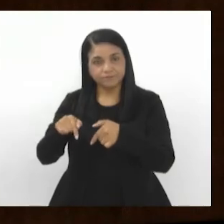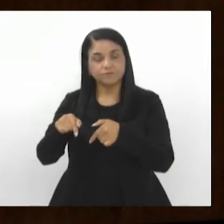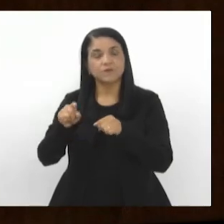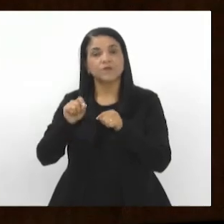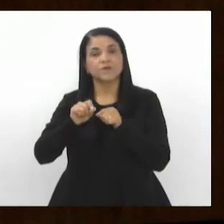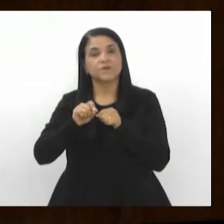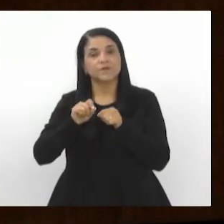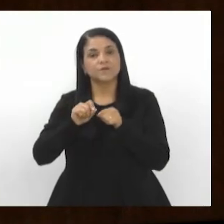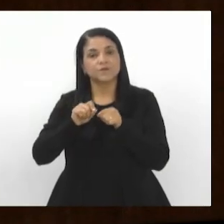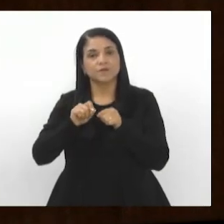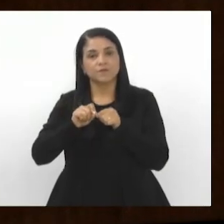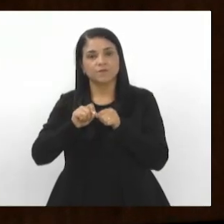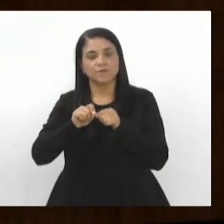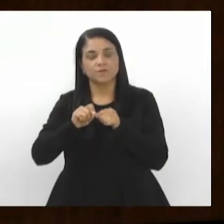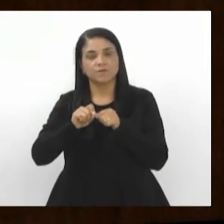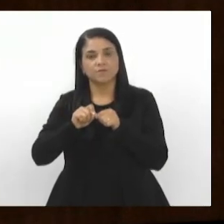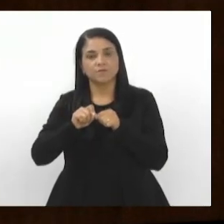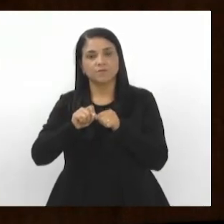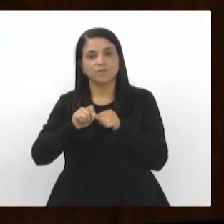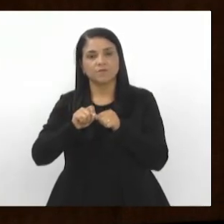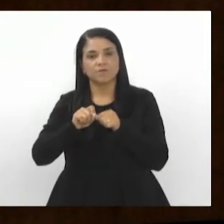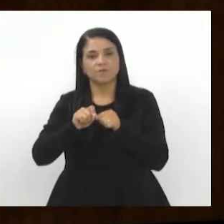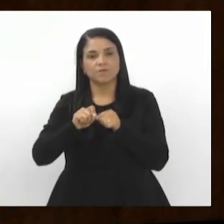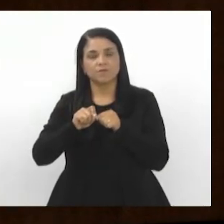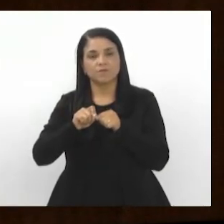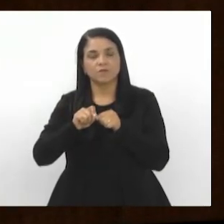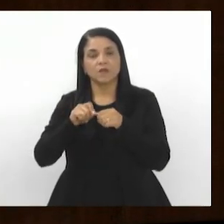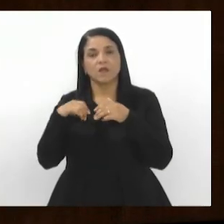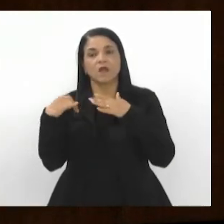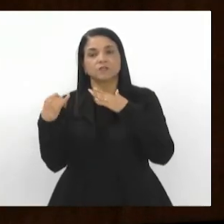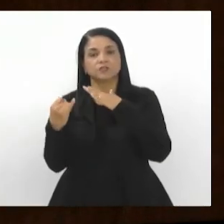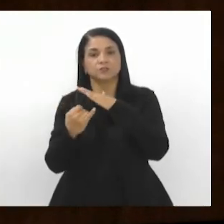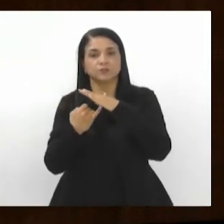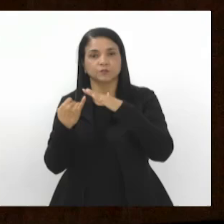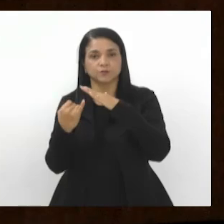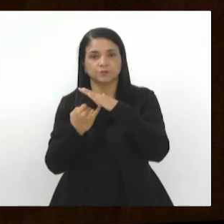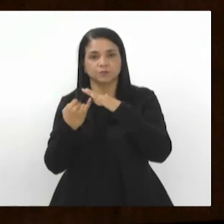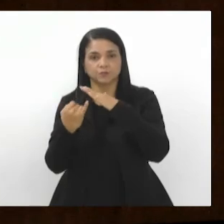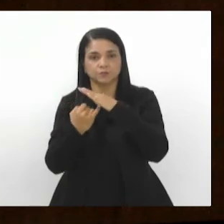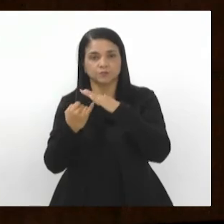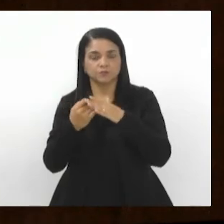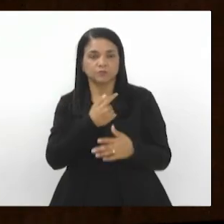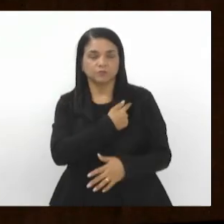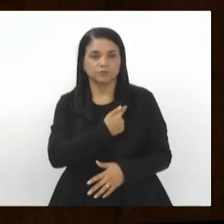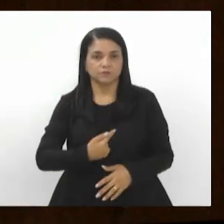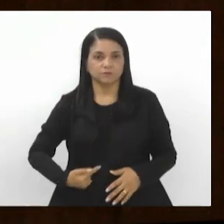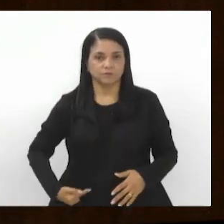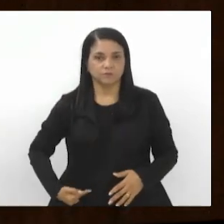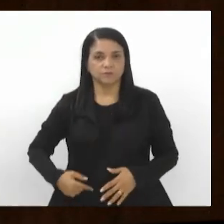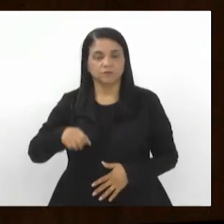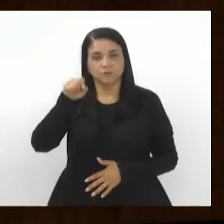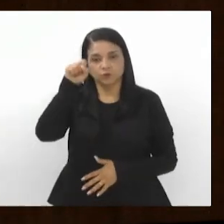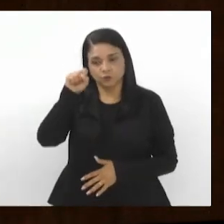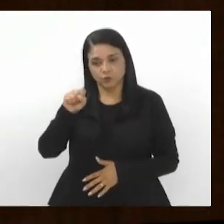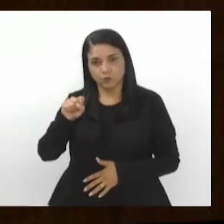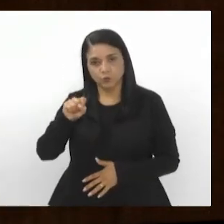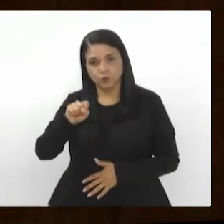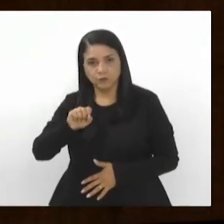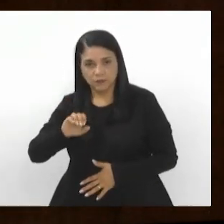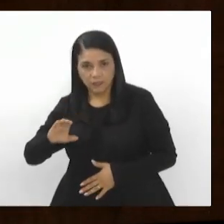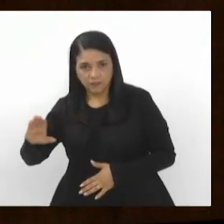fazer, né, essa instituição dos governadores do Sudeste,